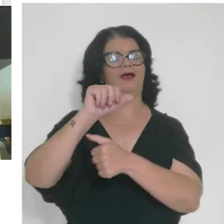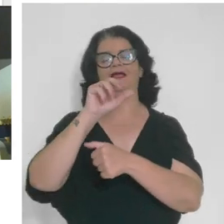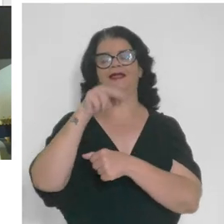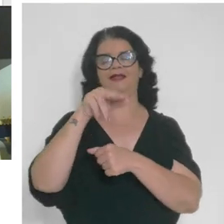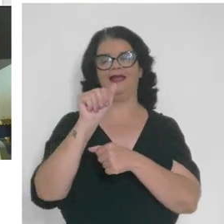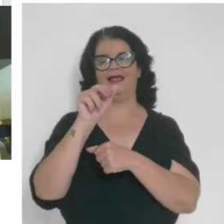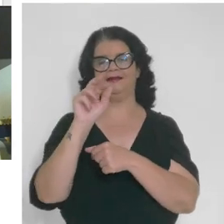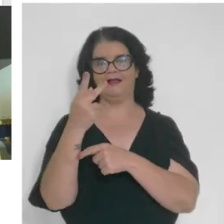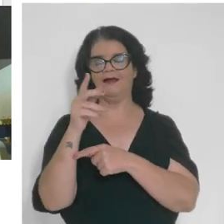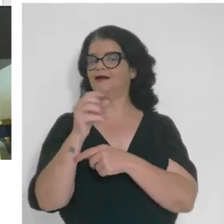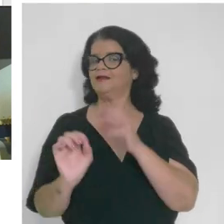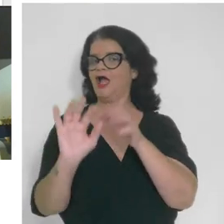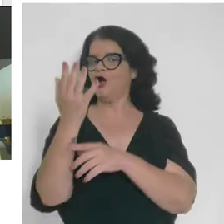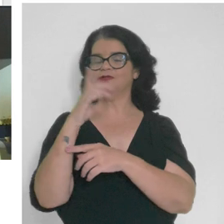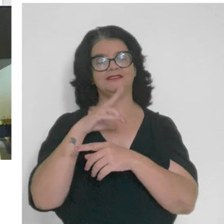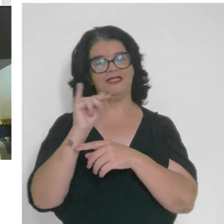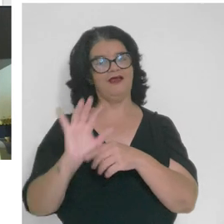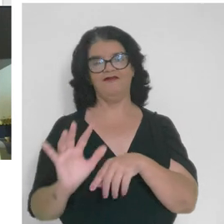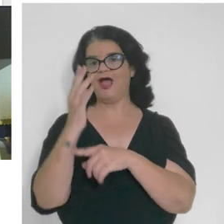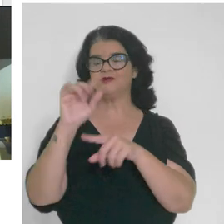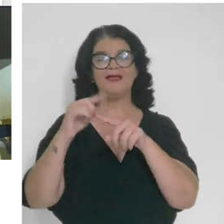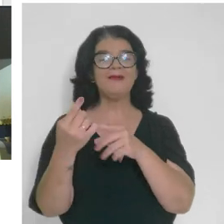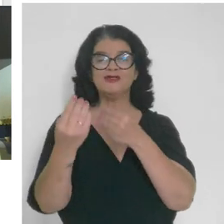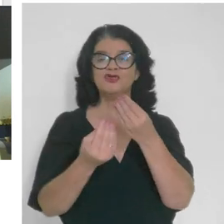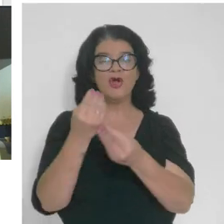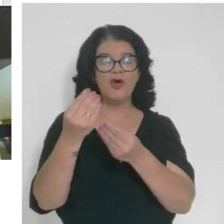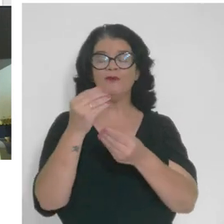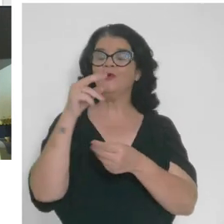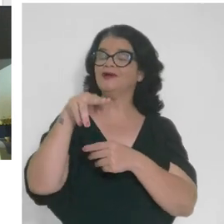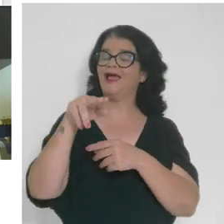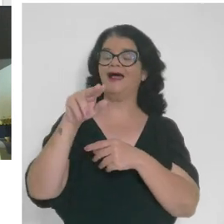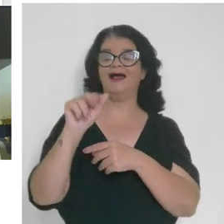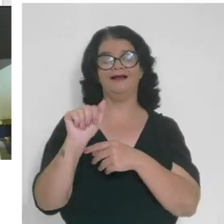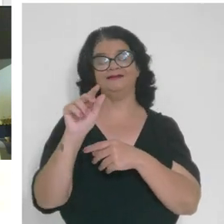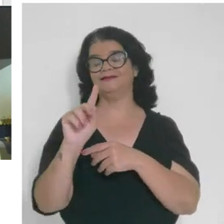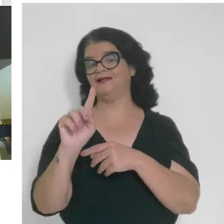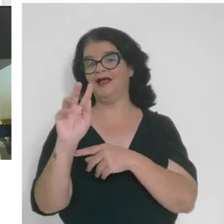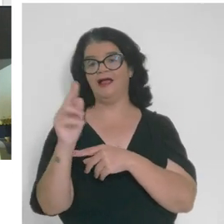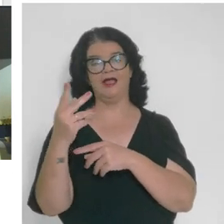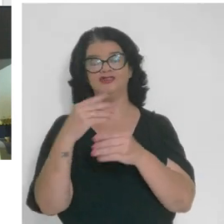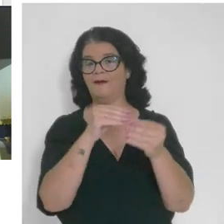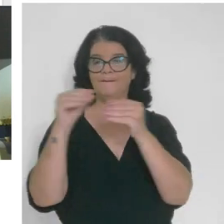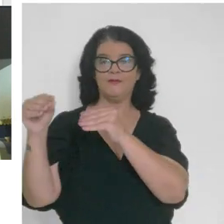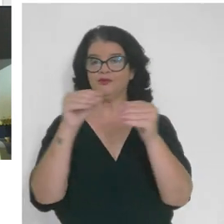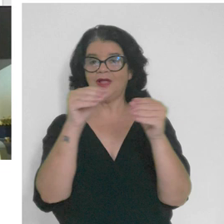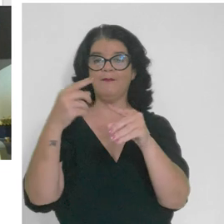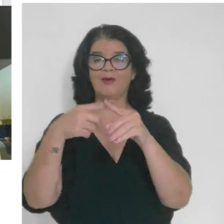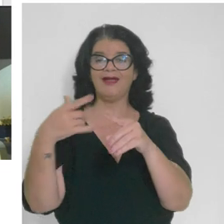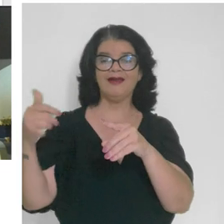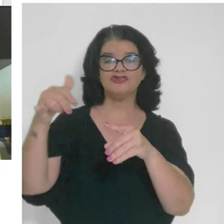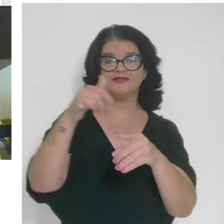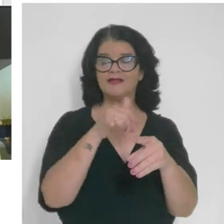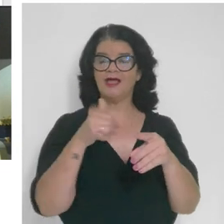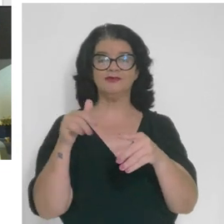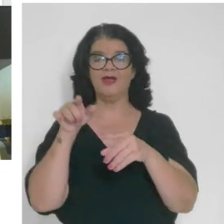NADH que está acontecendo aqui, ela vai ocorrer, mas não tem como os NADHs passarem para esse, porque esse está energizado e esse também. Então